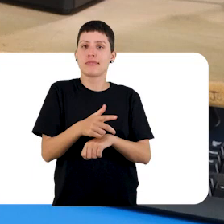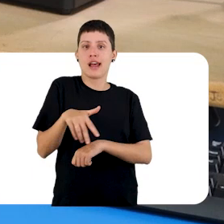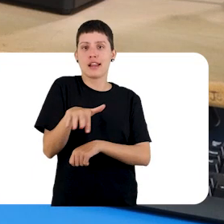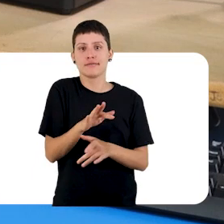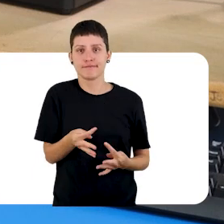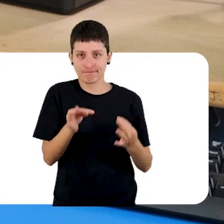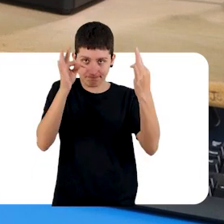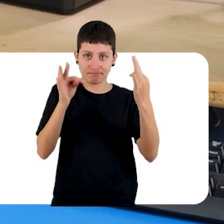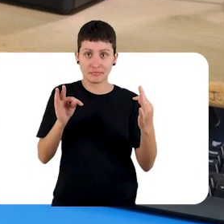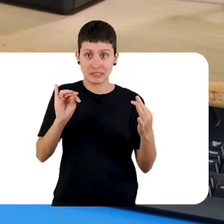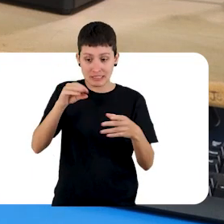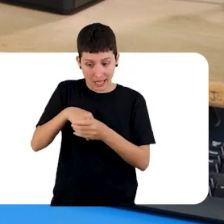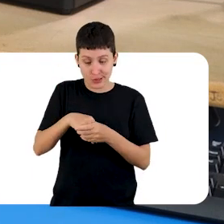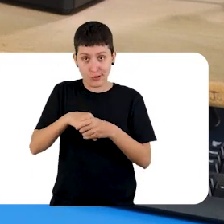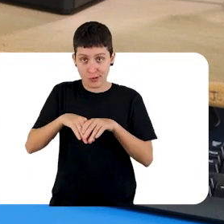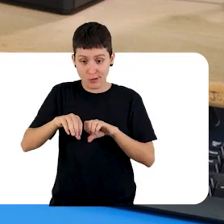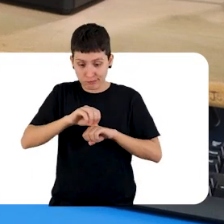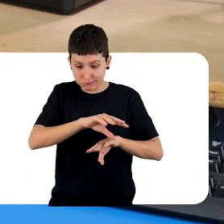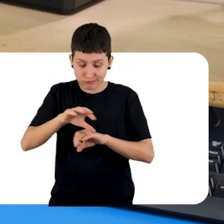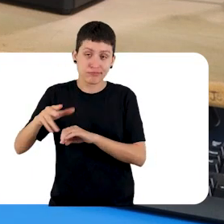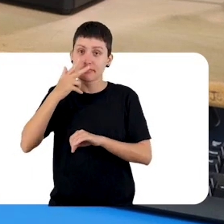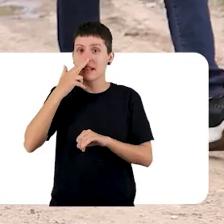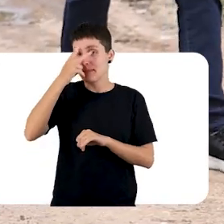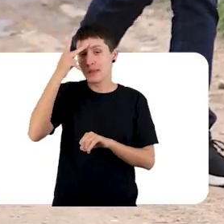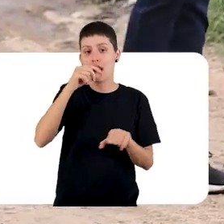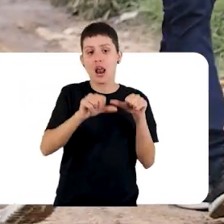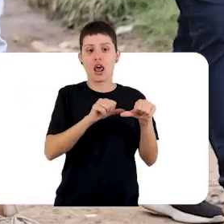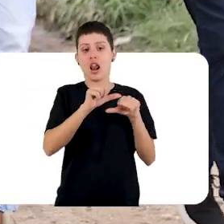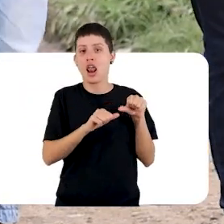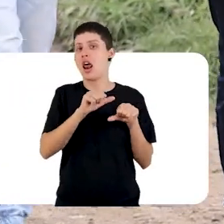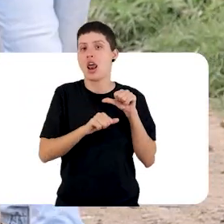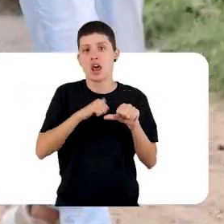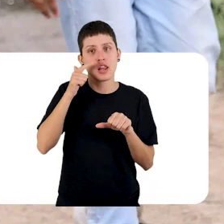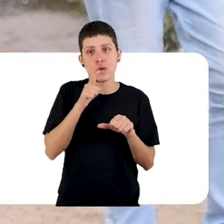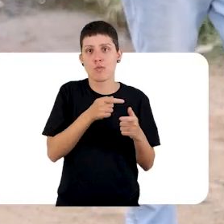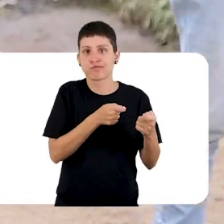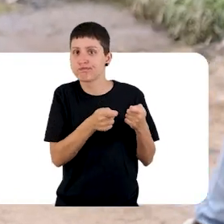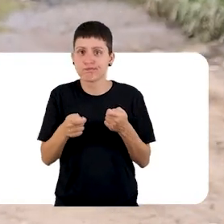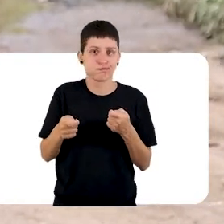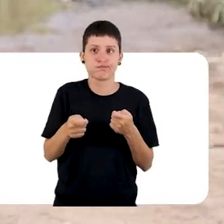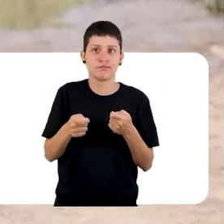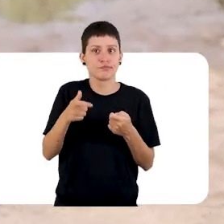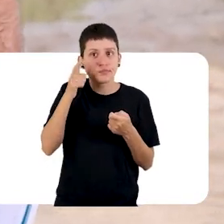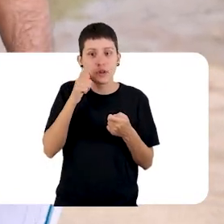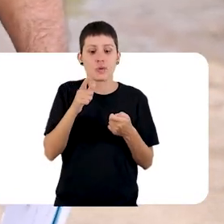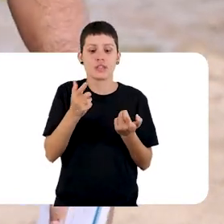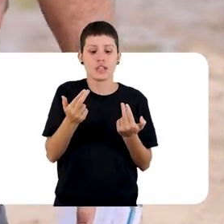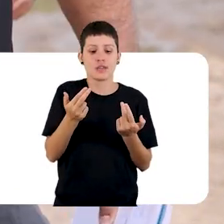ela não forma em casa, ela tem um turnover muito alto, ela não consegue levantar os